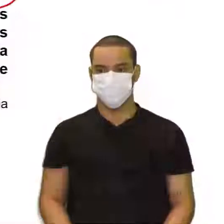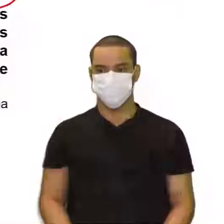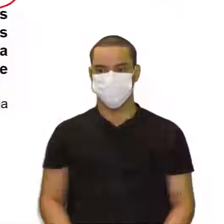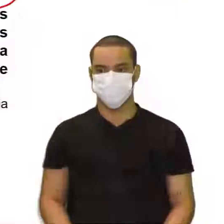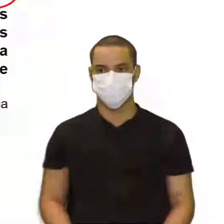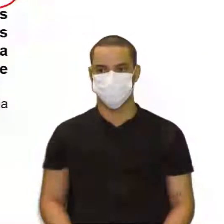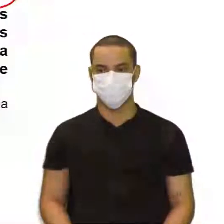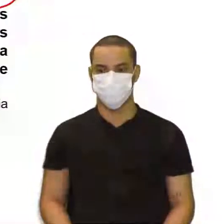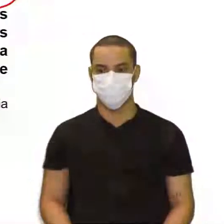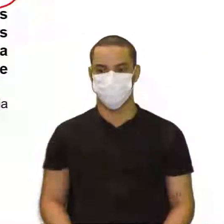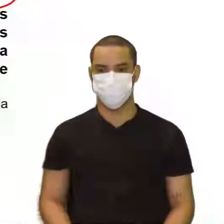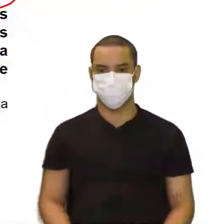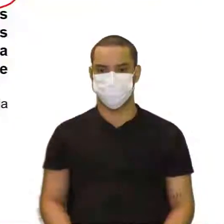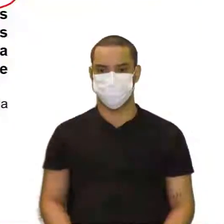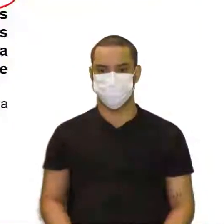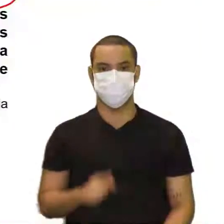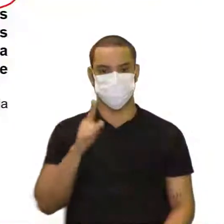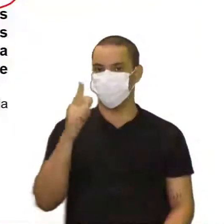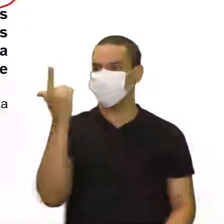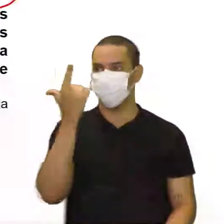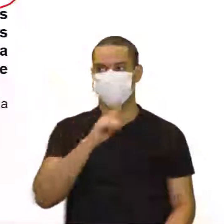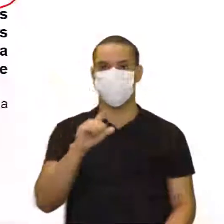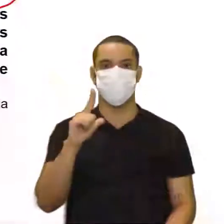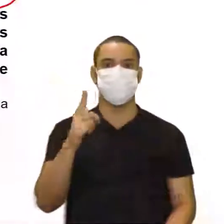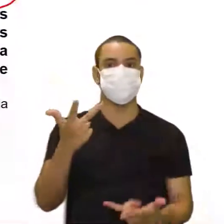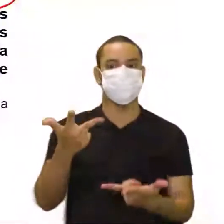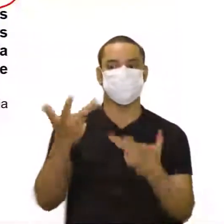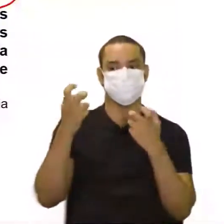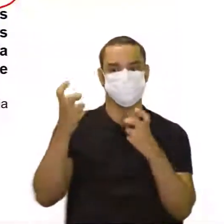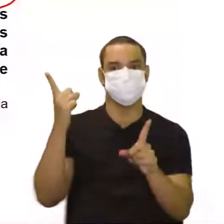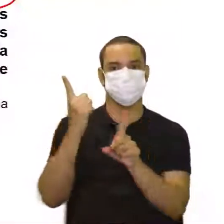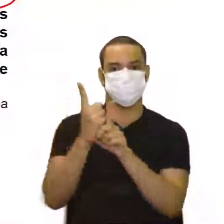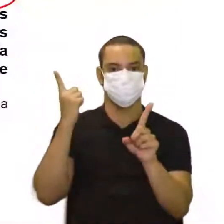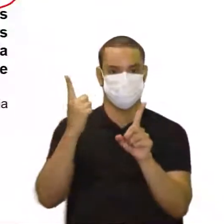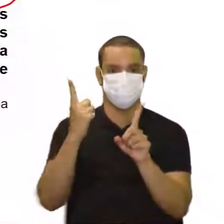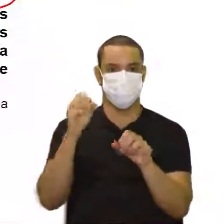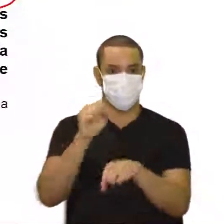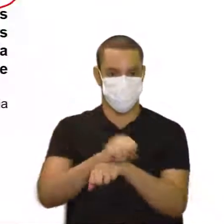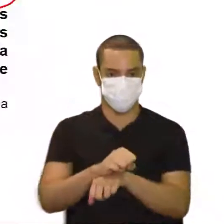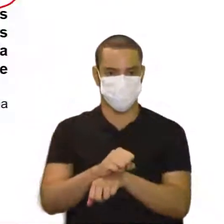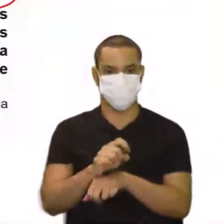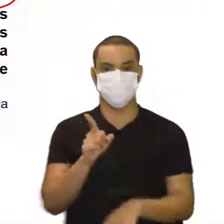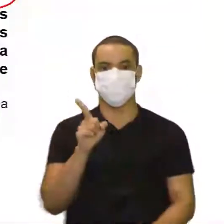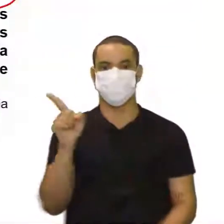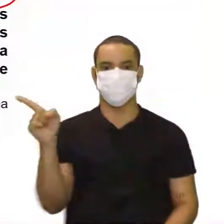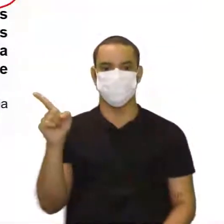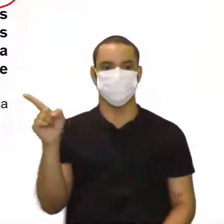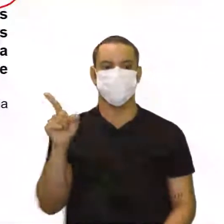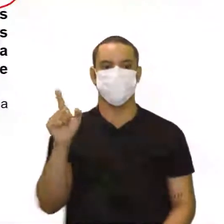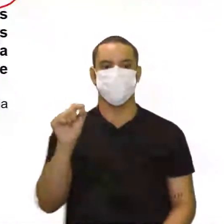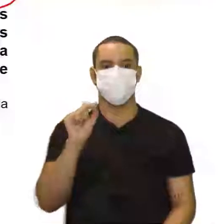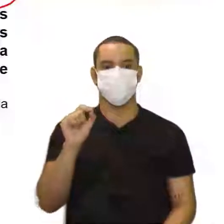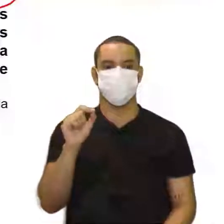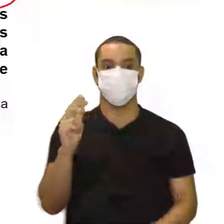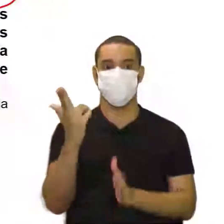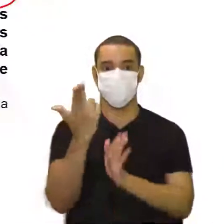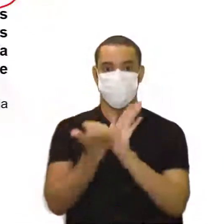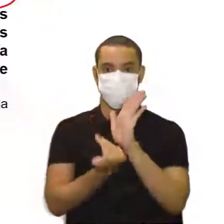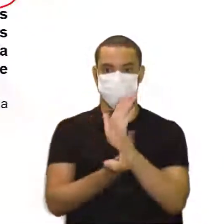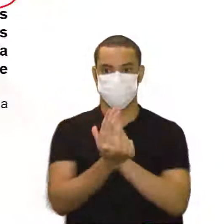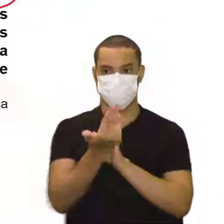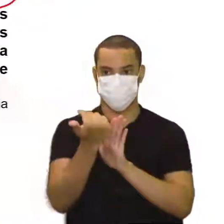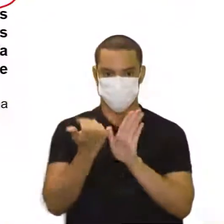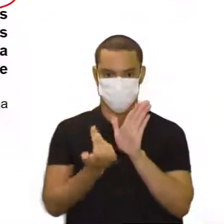conseguir identificar essa pausa, ok? E aqui a gente tem uma simulação, um desenho assim bem colorido,